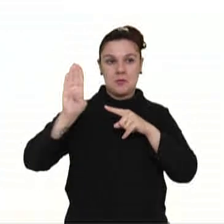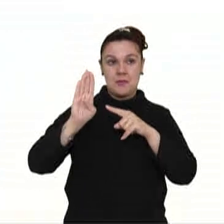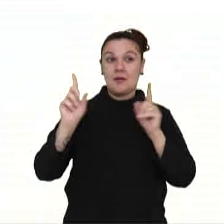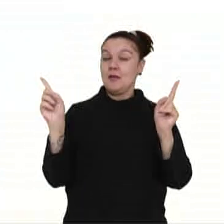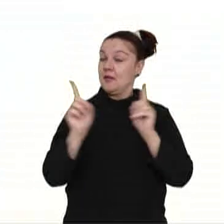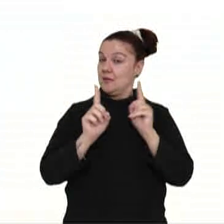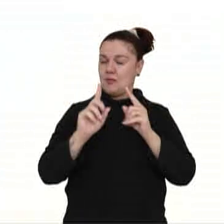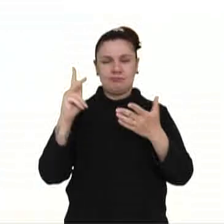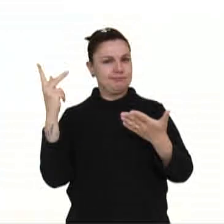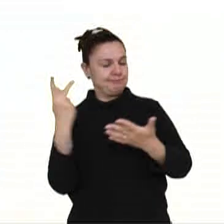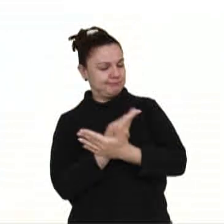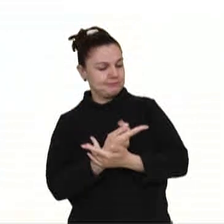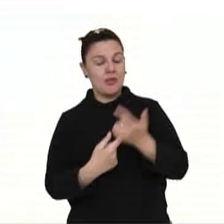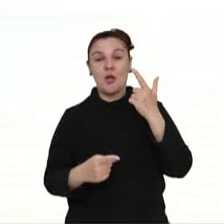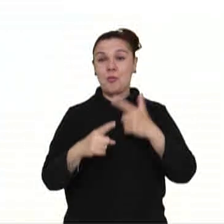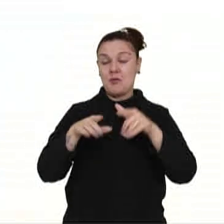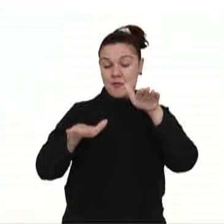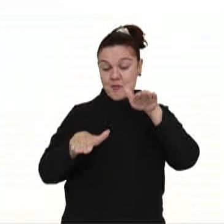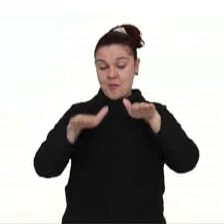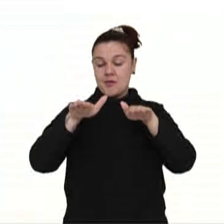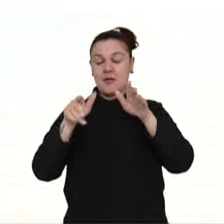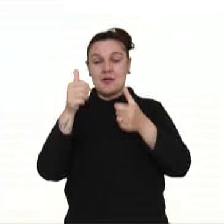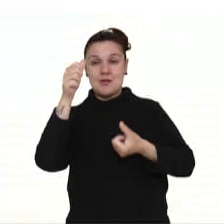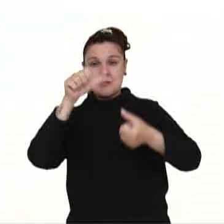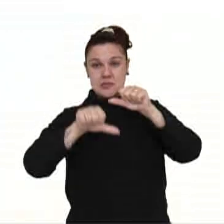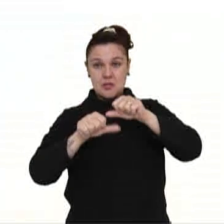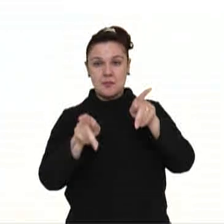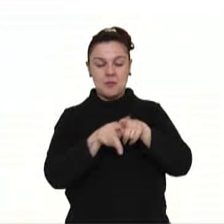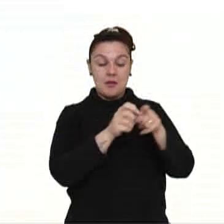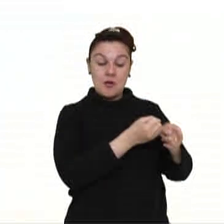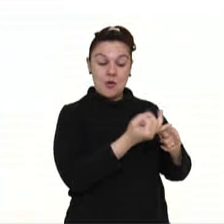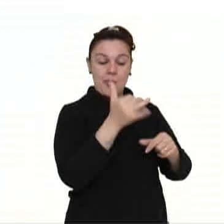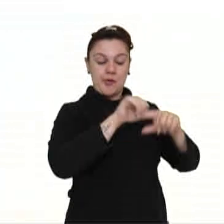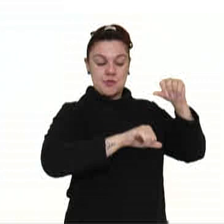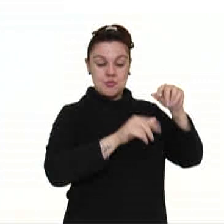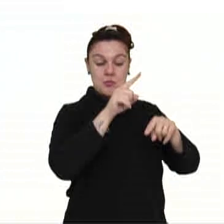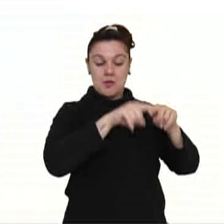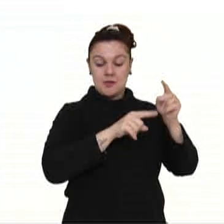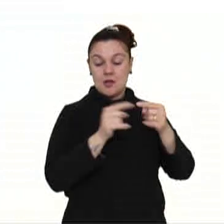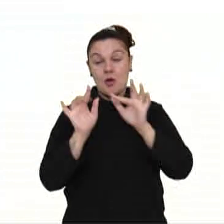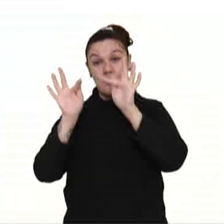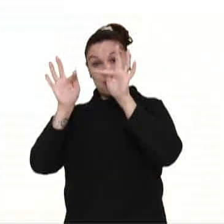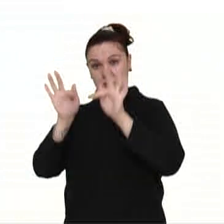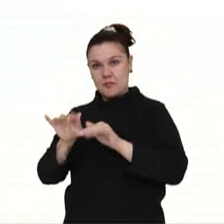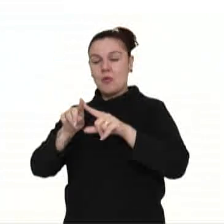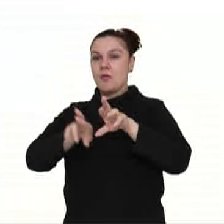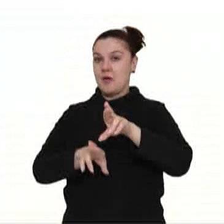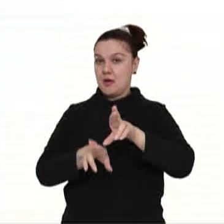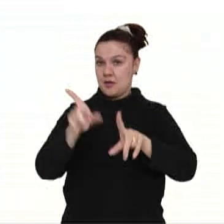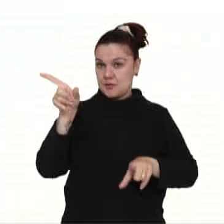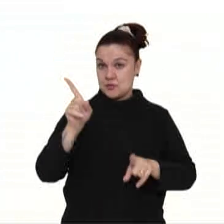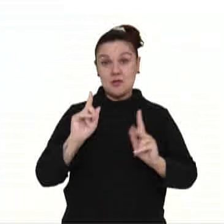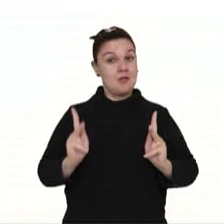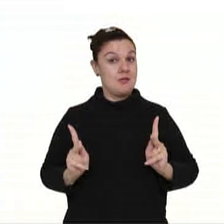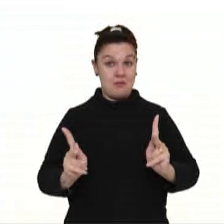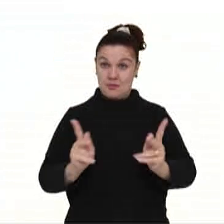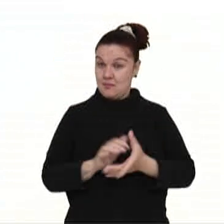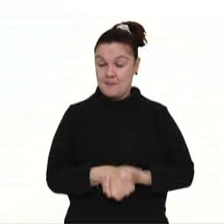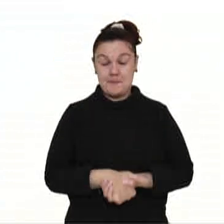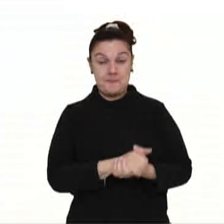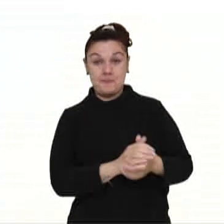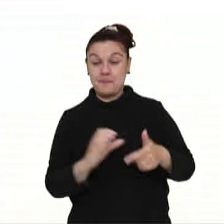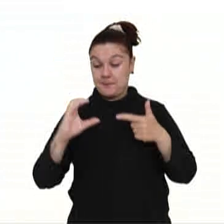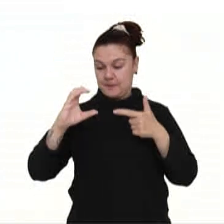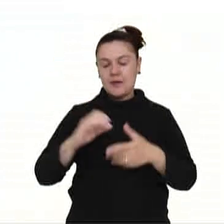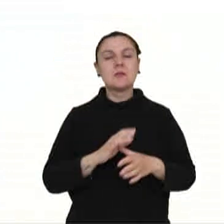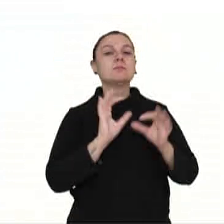é correta, pois no equilíbrio químico as concentrações de produto e as de reagente podem ser diferentes, mas não constantes. Letra